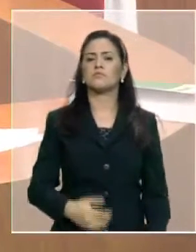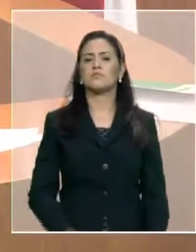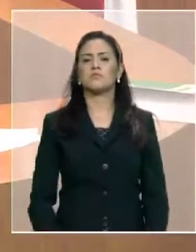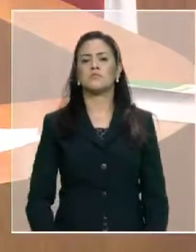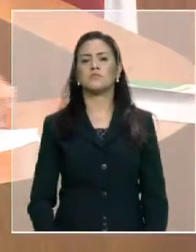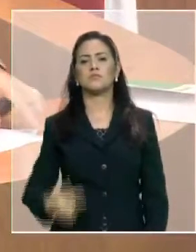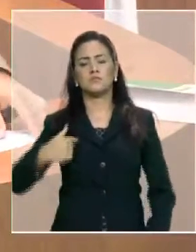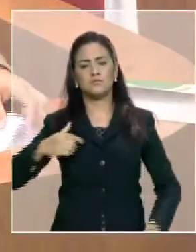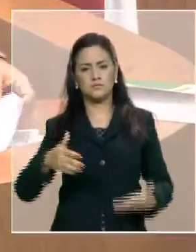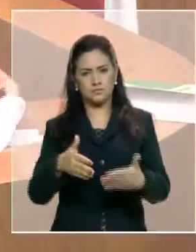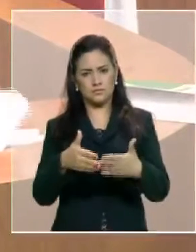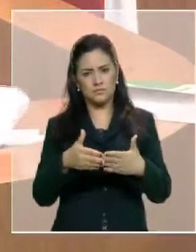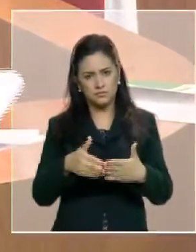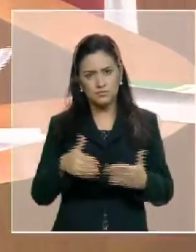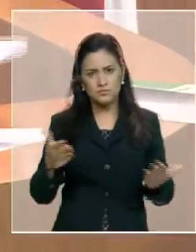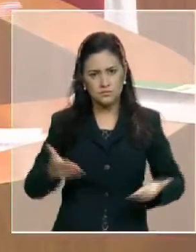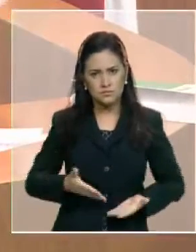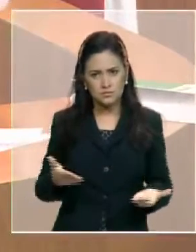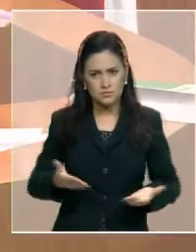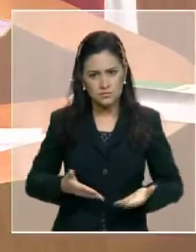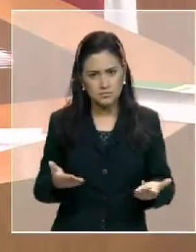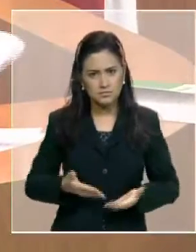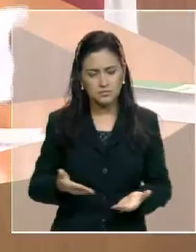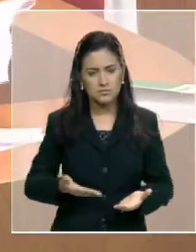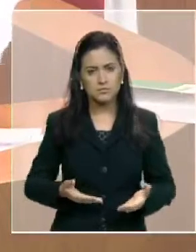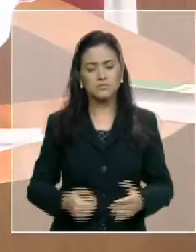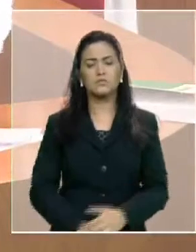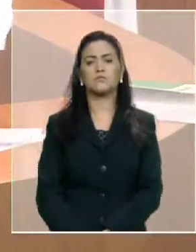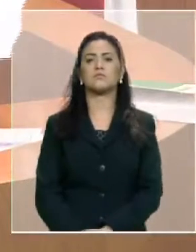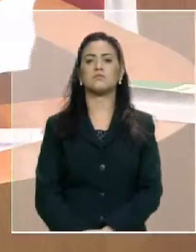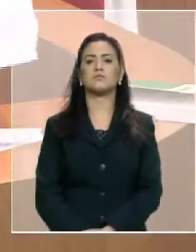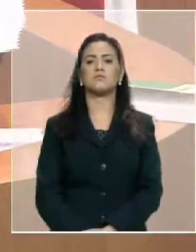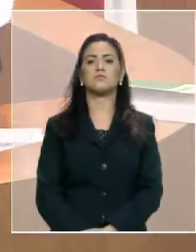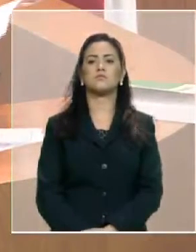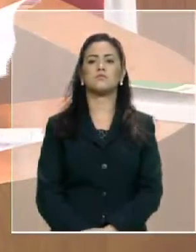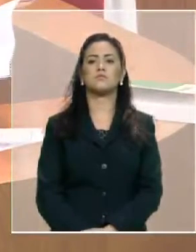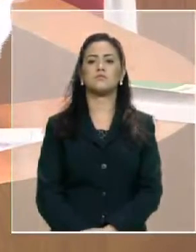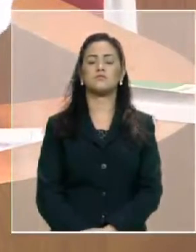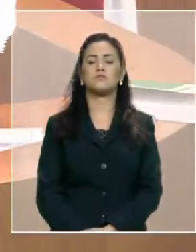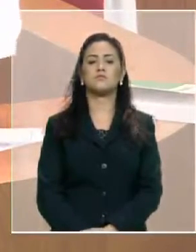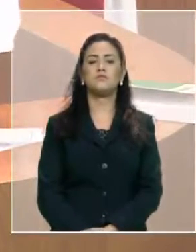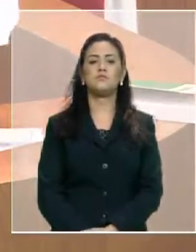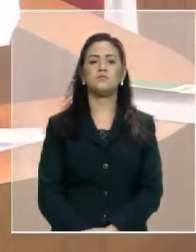aqui, na minha inicial, que o governo